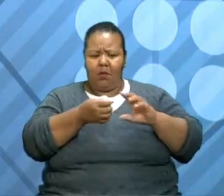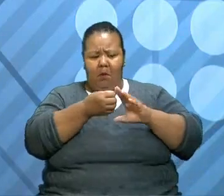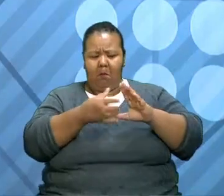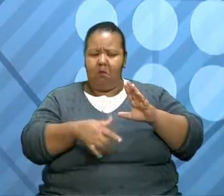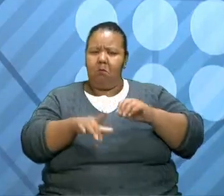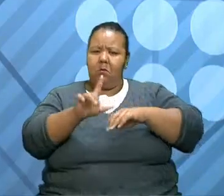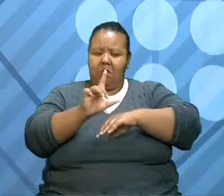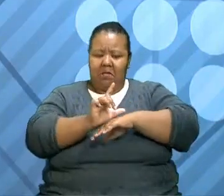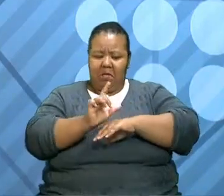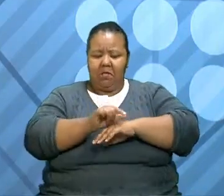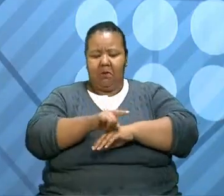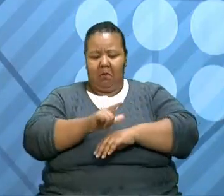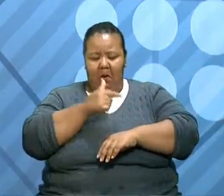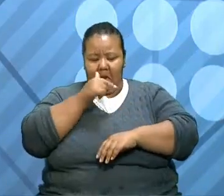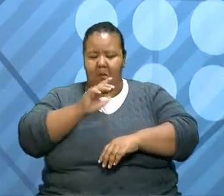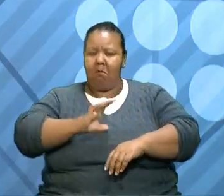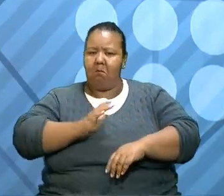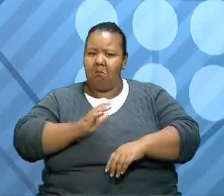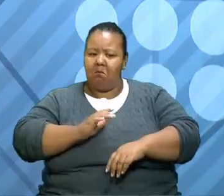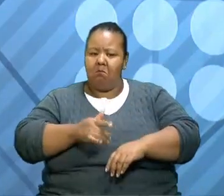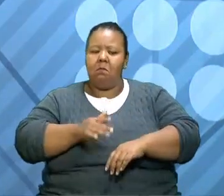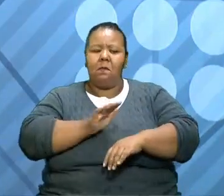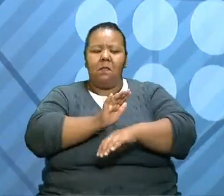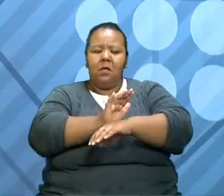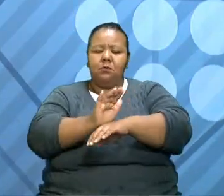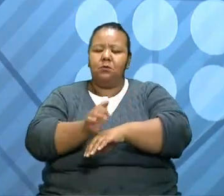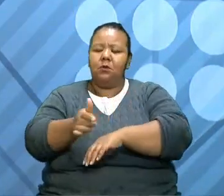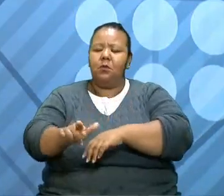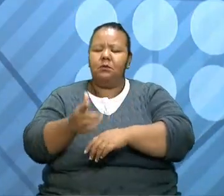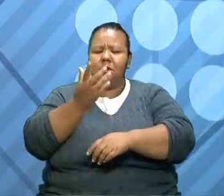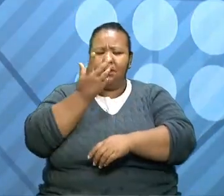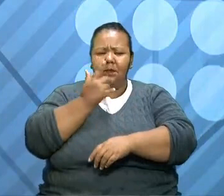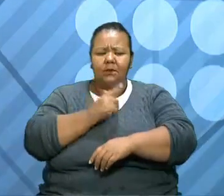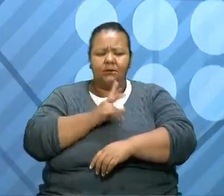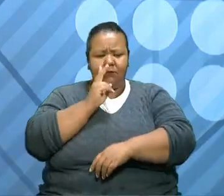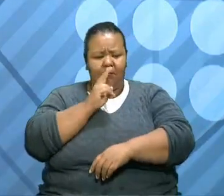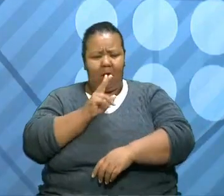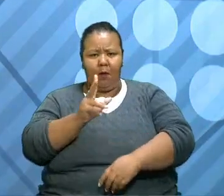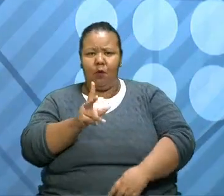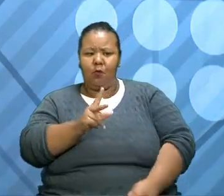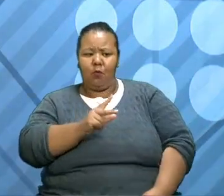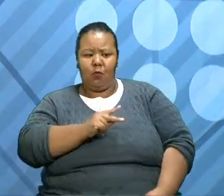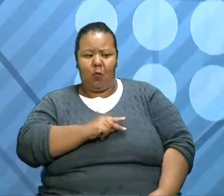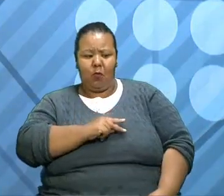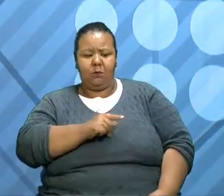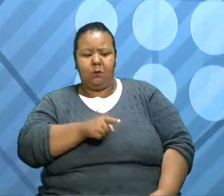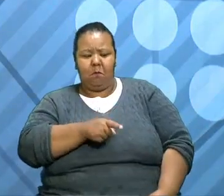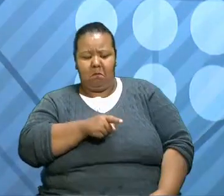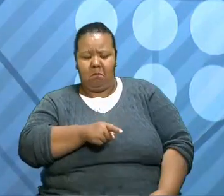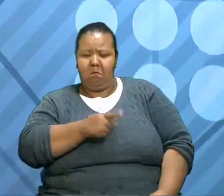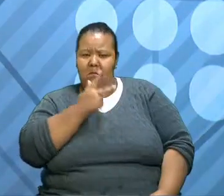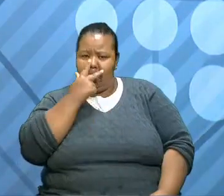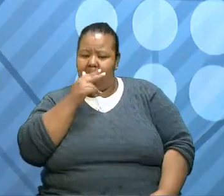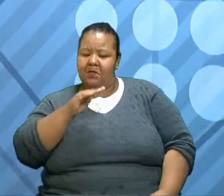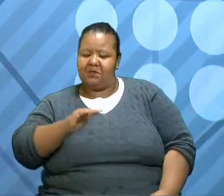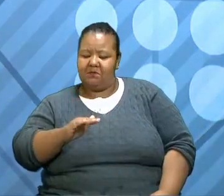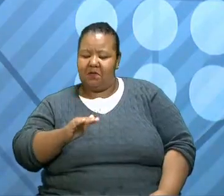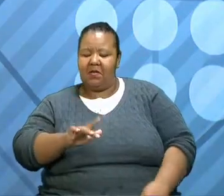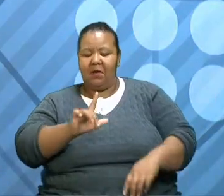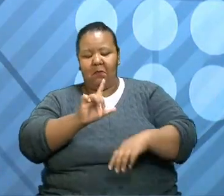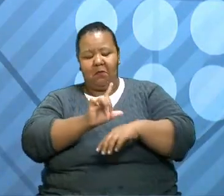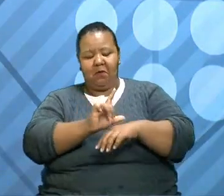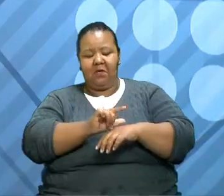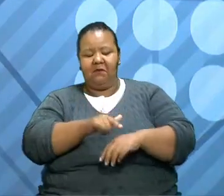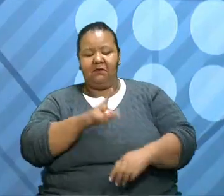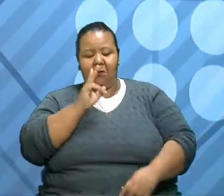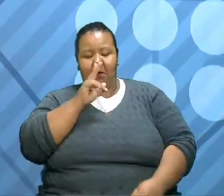ela toma frente, ela motiva, ela ajuda as outras crianças, que você fala assim, nossa, parece um pequeno líderzinho aqui, daquele